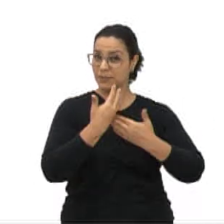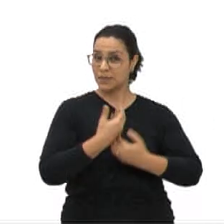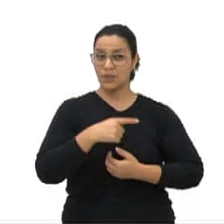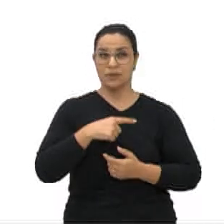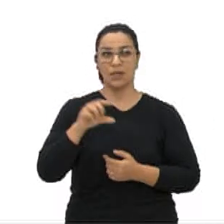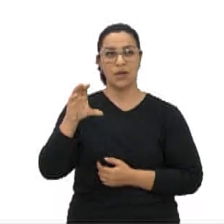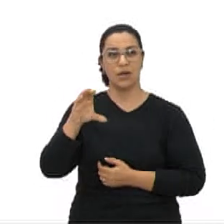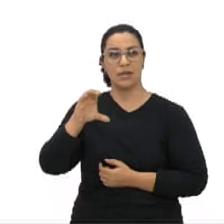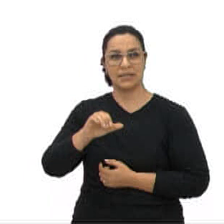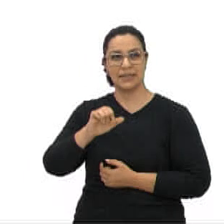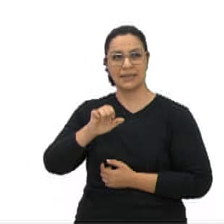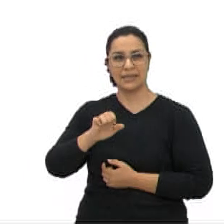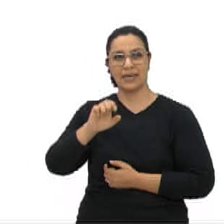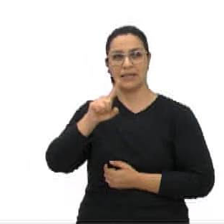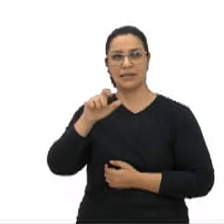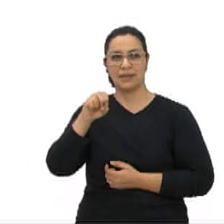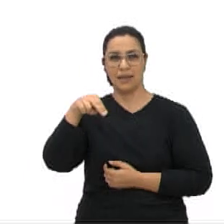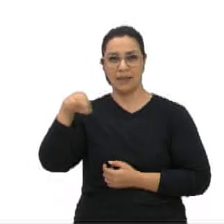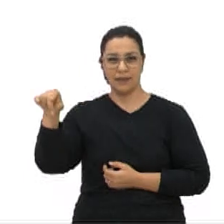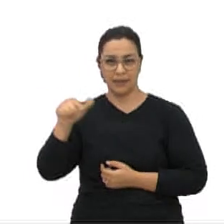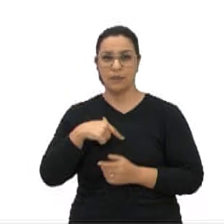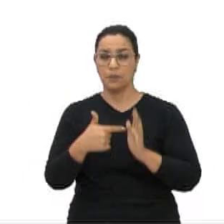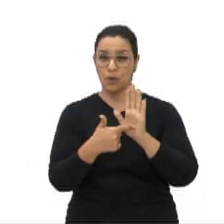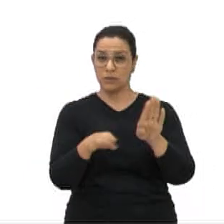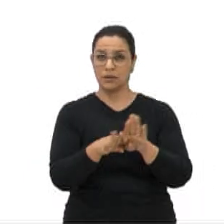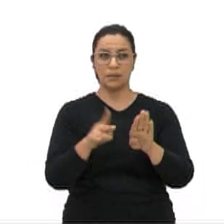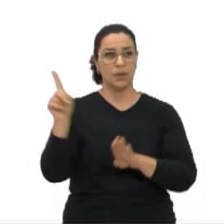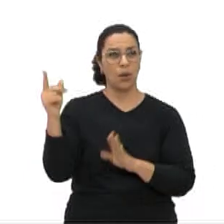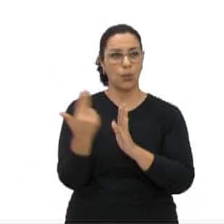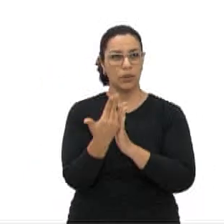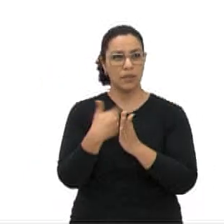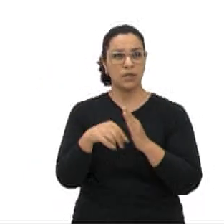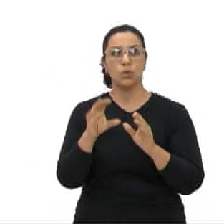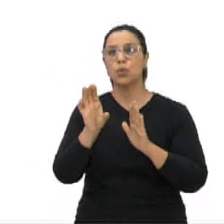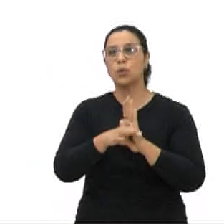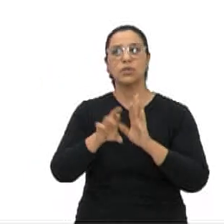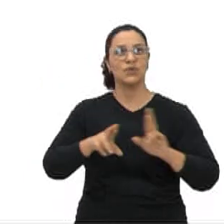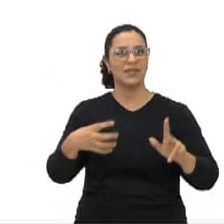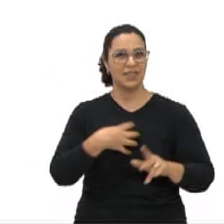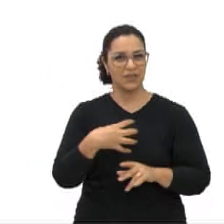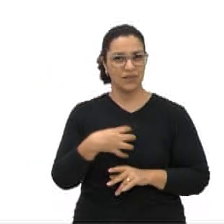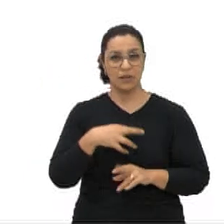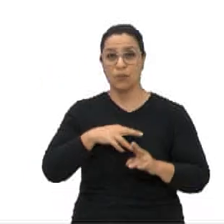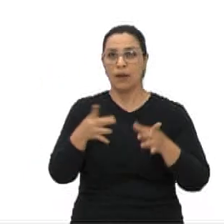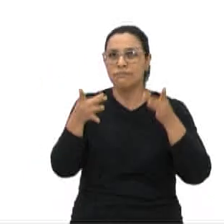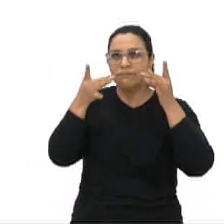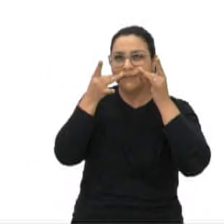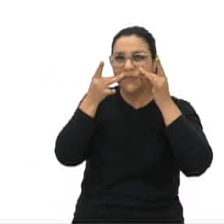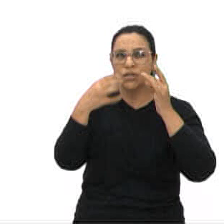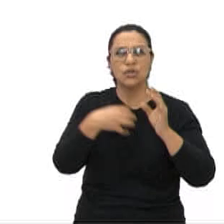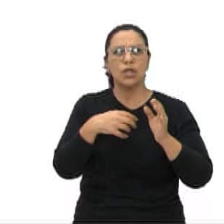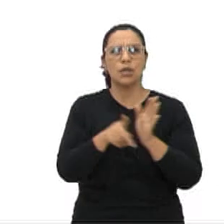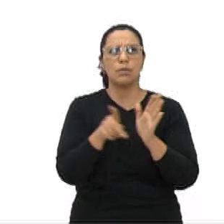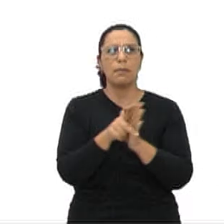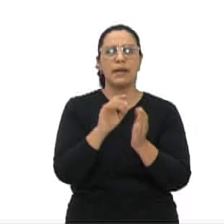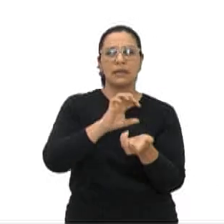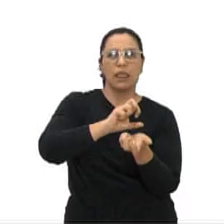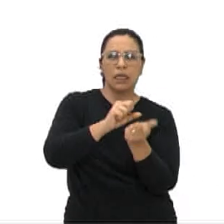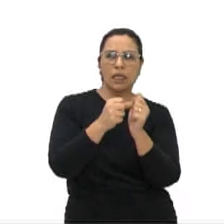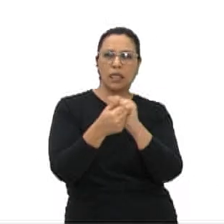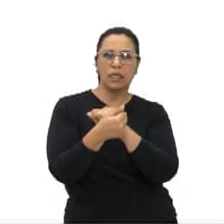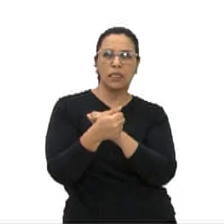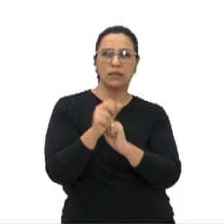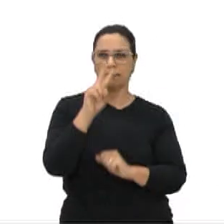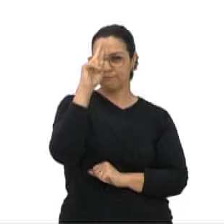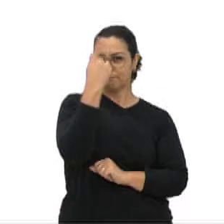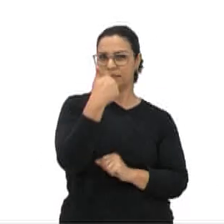então Cézanne, que vai também buscar num esforço a natureza morta, mas agora num conceito totalmente diferente, não realista. Agora ele está desfigurando as imagens, agora